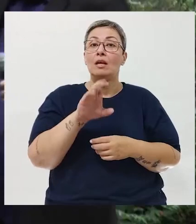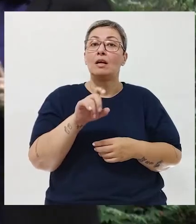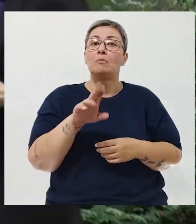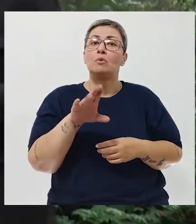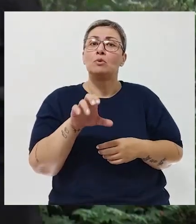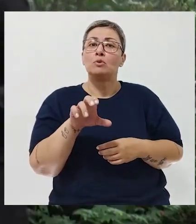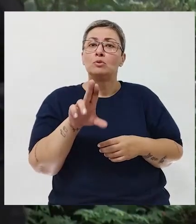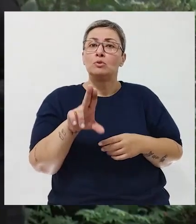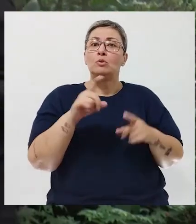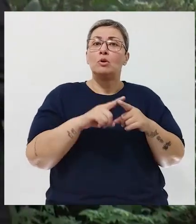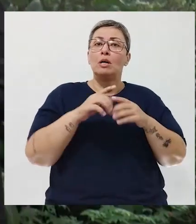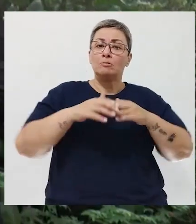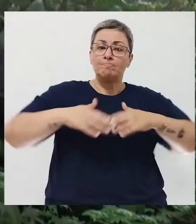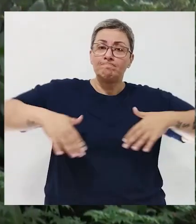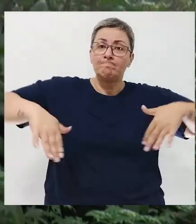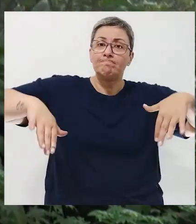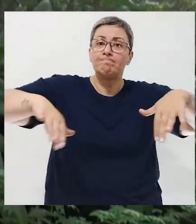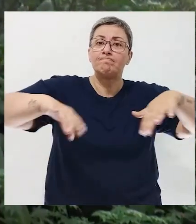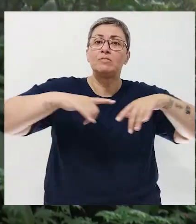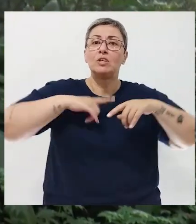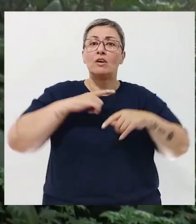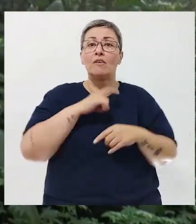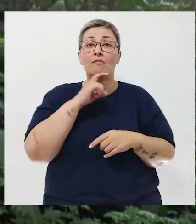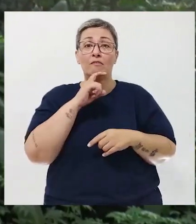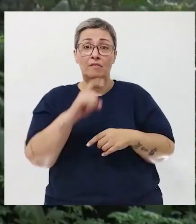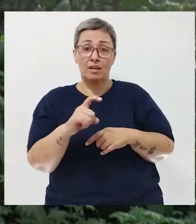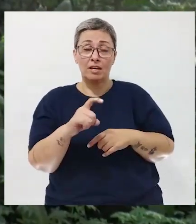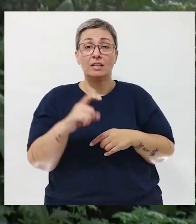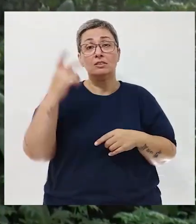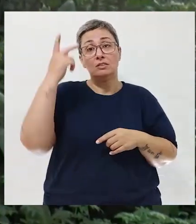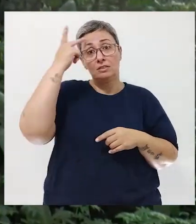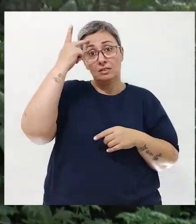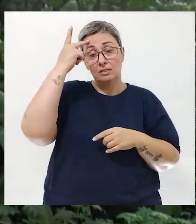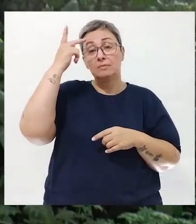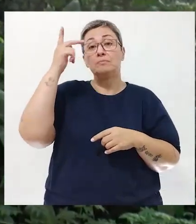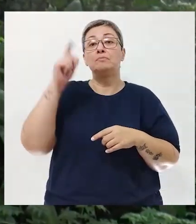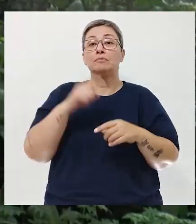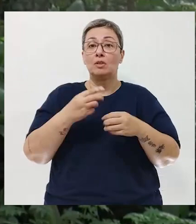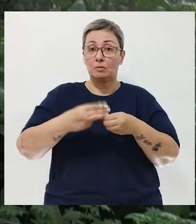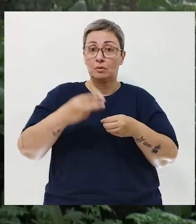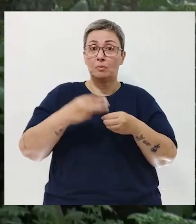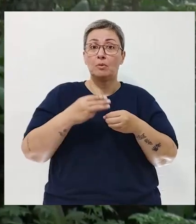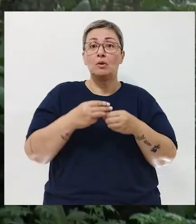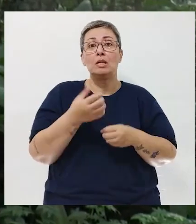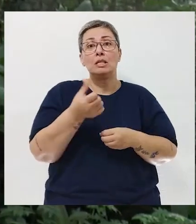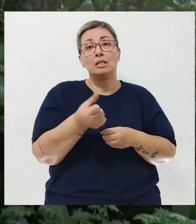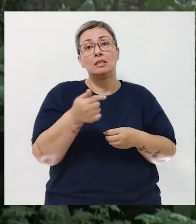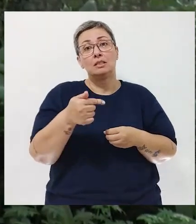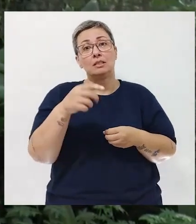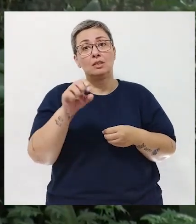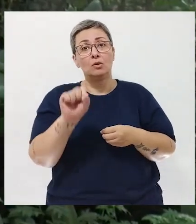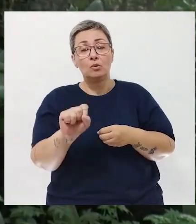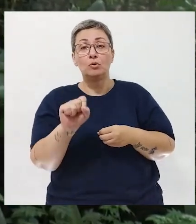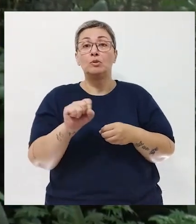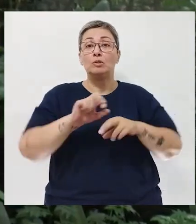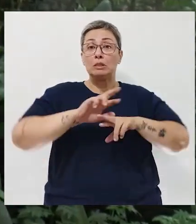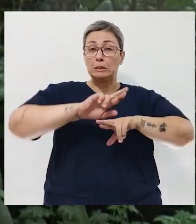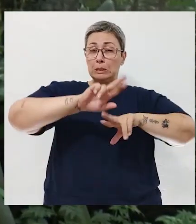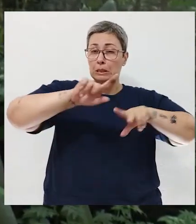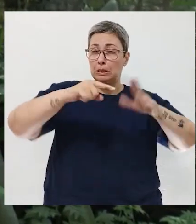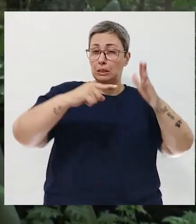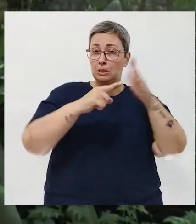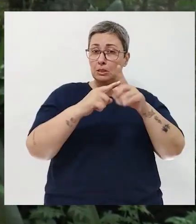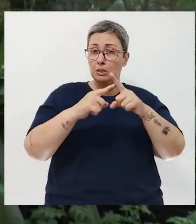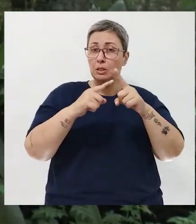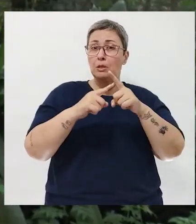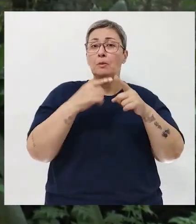O Cabuçu é considerado o cinturão verde do município e do estado por preservar aproximadamente 678 espécies de plantas e